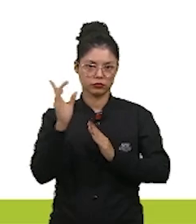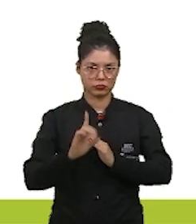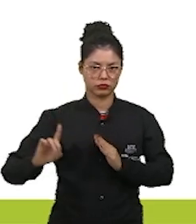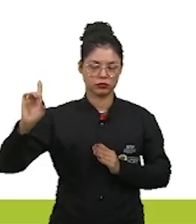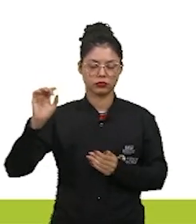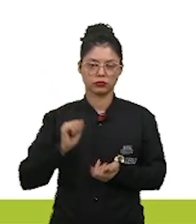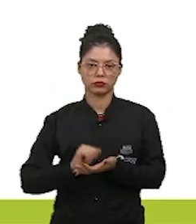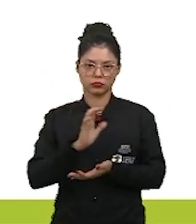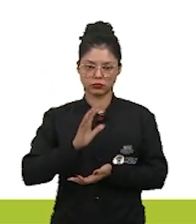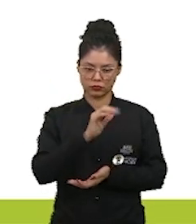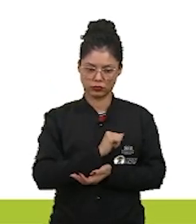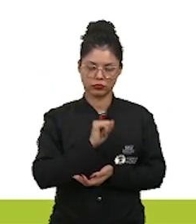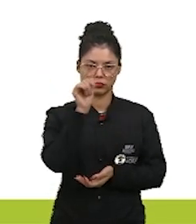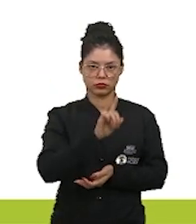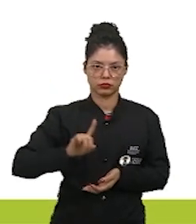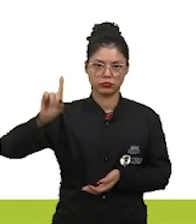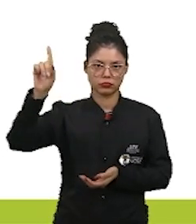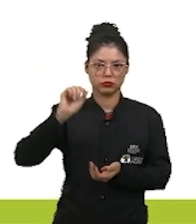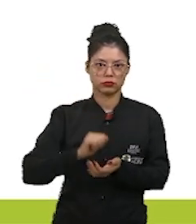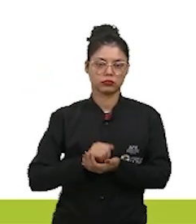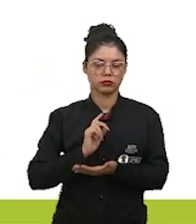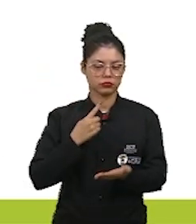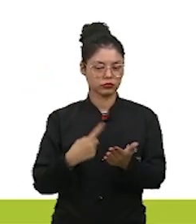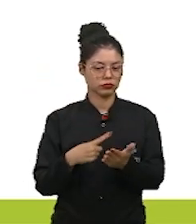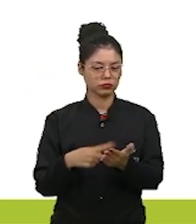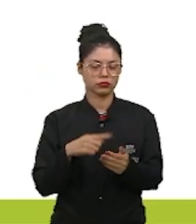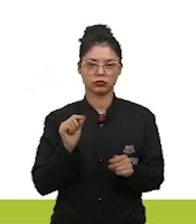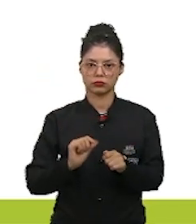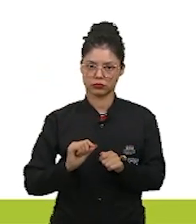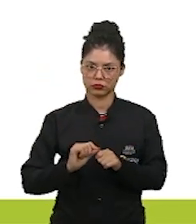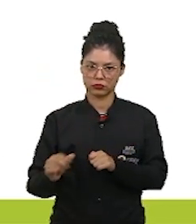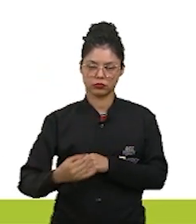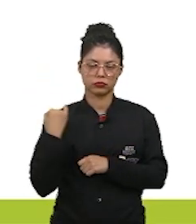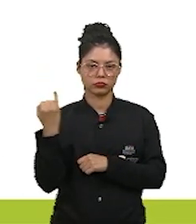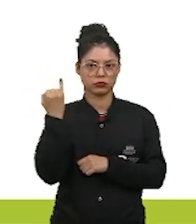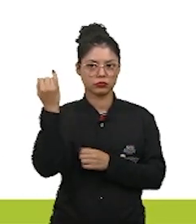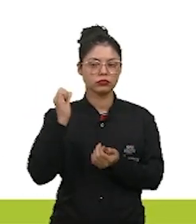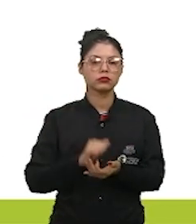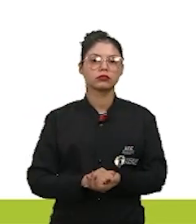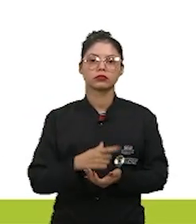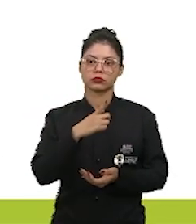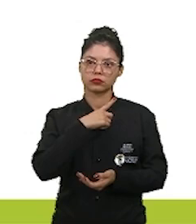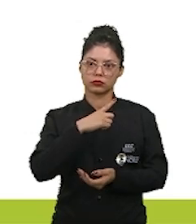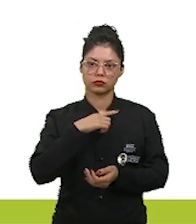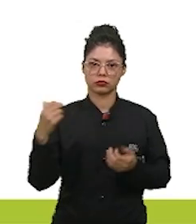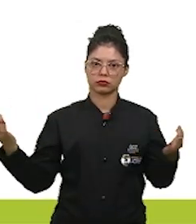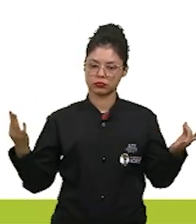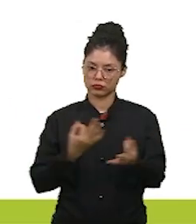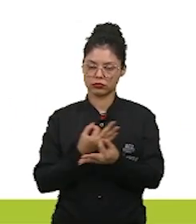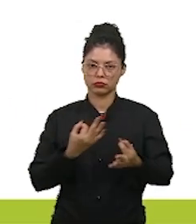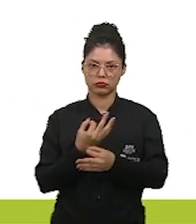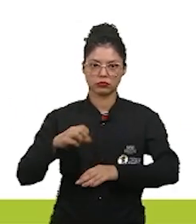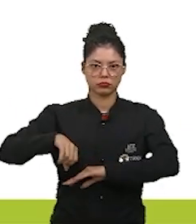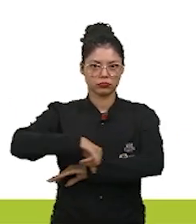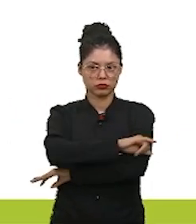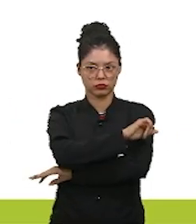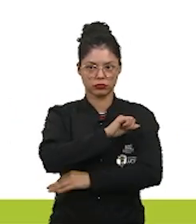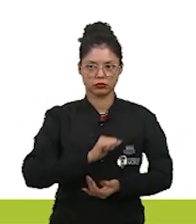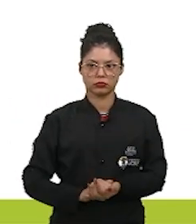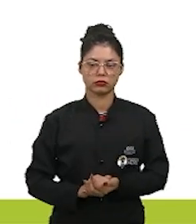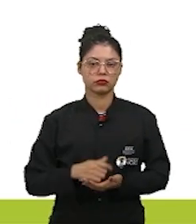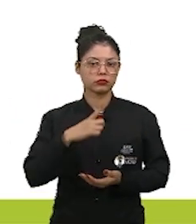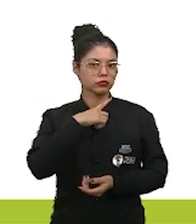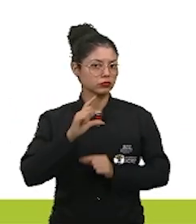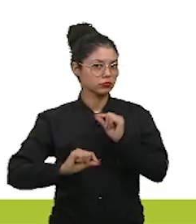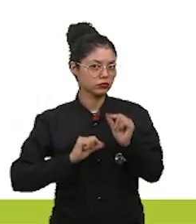Deus. O amor a Deus era considerado fundamental para atingir a perfeição moral.